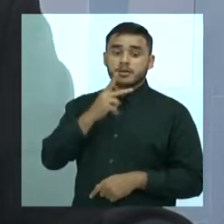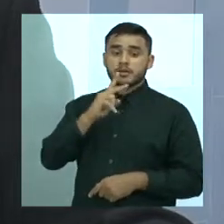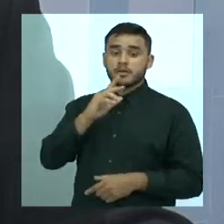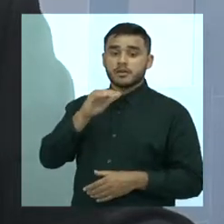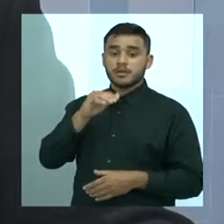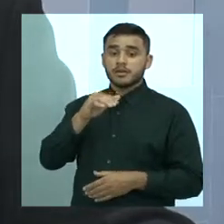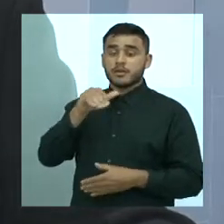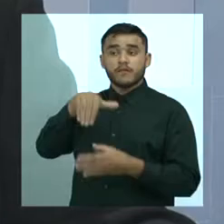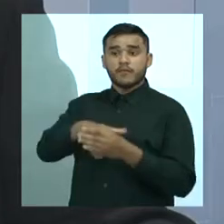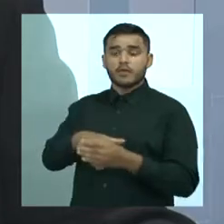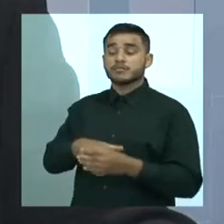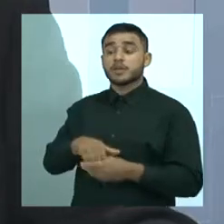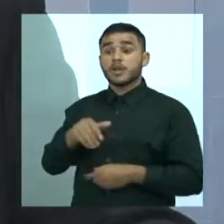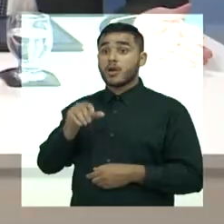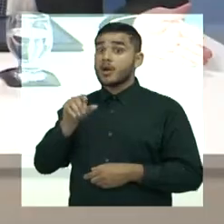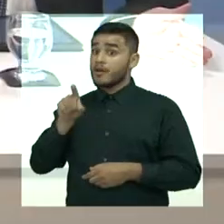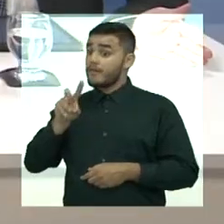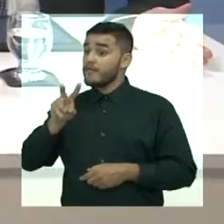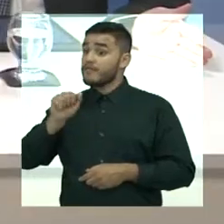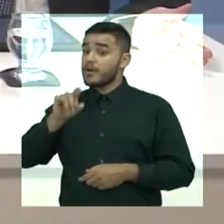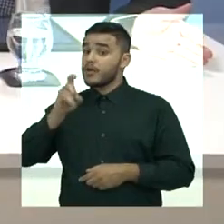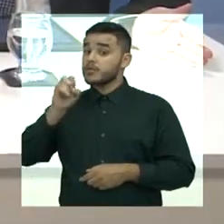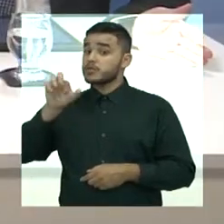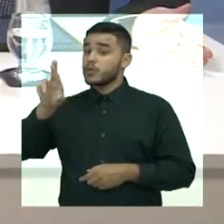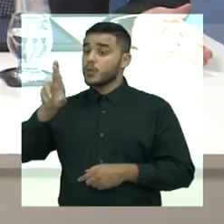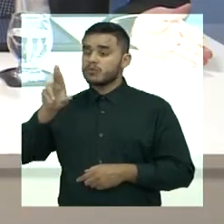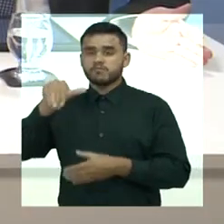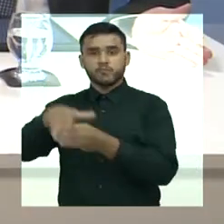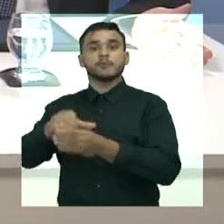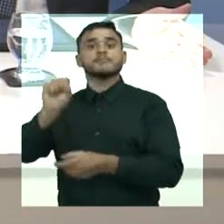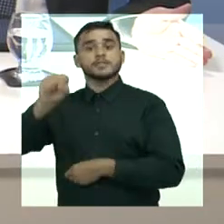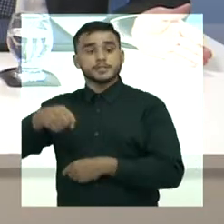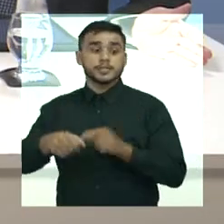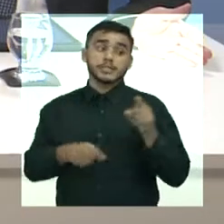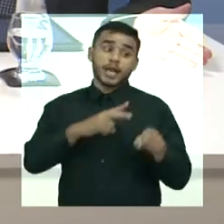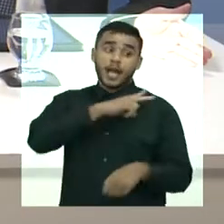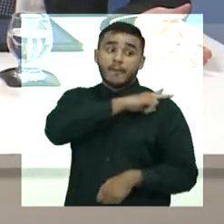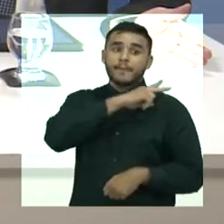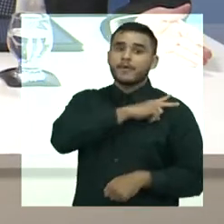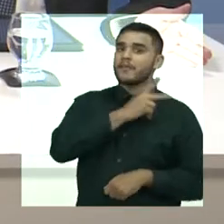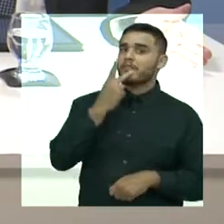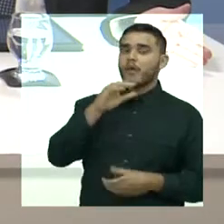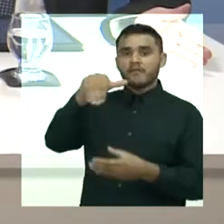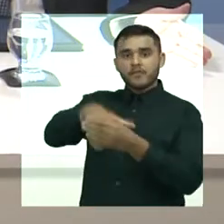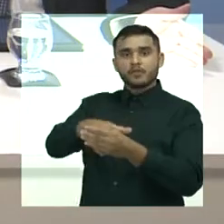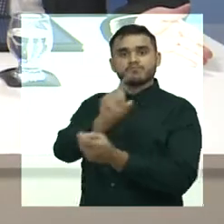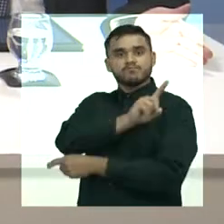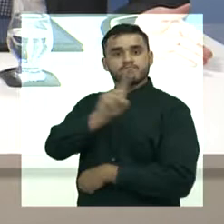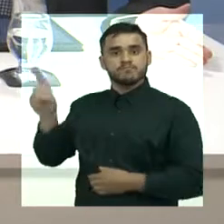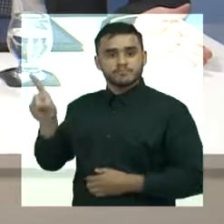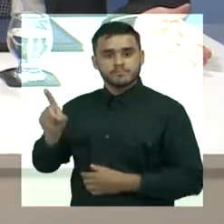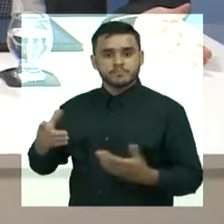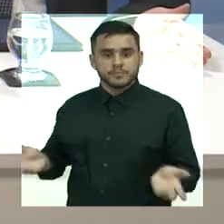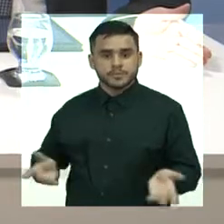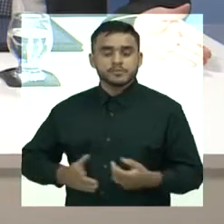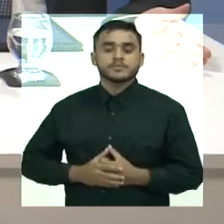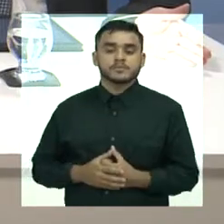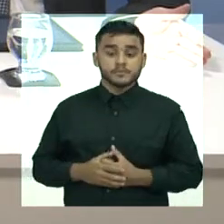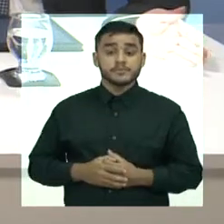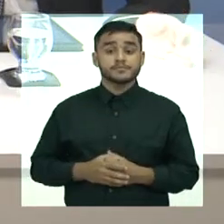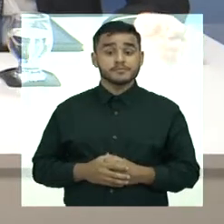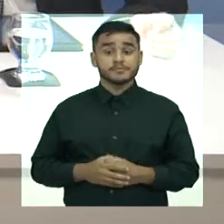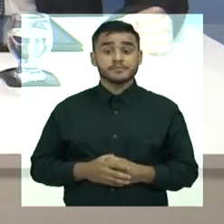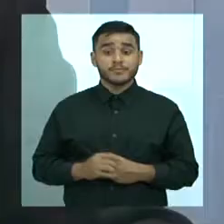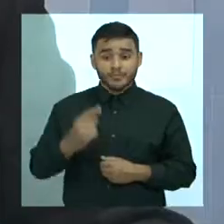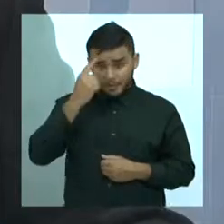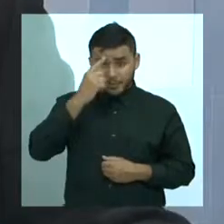contra. Que foi o puxador de votos, né, que favoreceu. Que levou o próprio. Na proporcional que o Vaidon fosse eleito. Ex-vereador de Fortaleza. Mas o Capitão Wagner estava